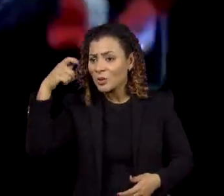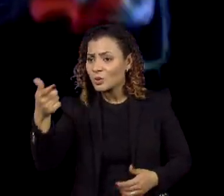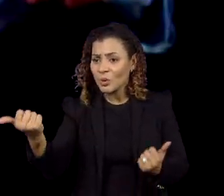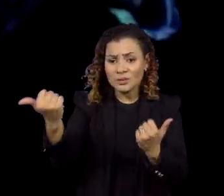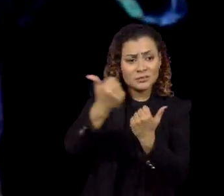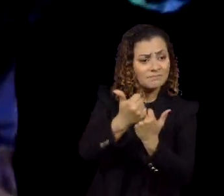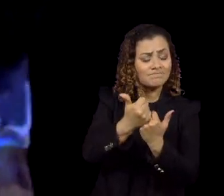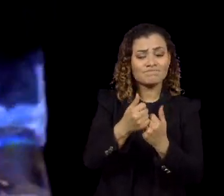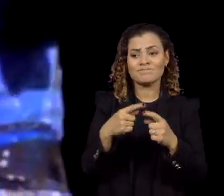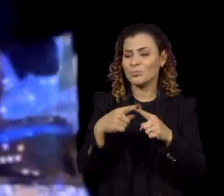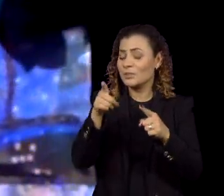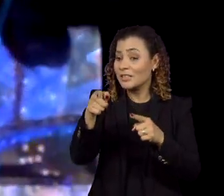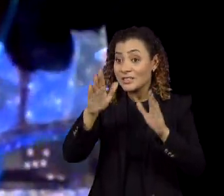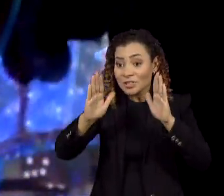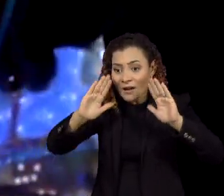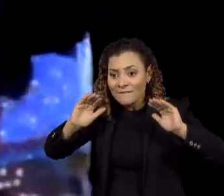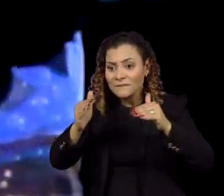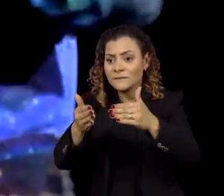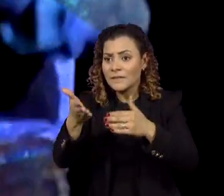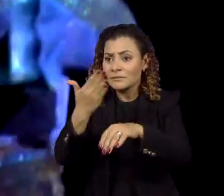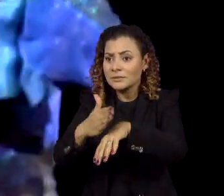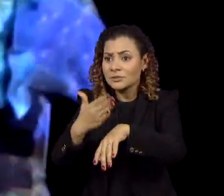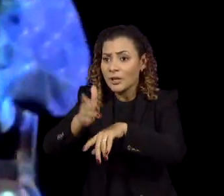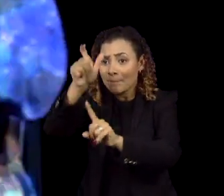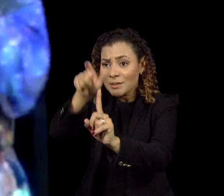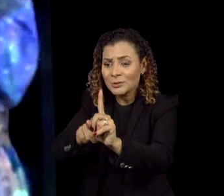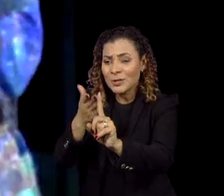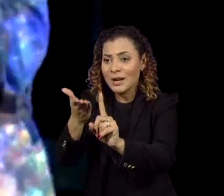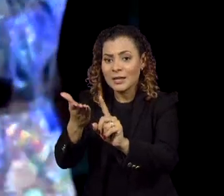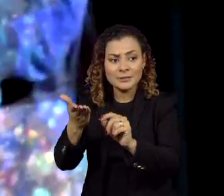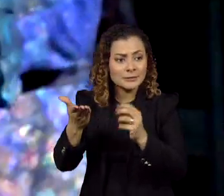acabo construindo em cima desse ator um personagem.